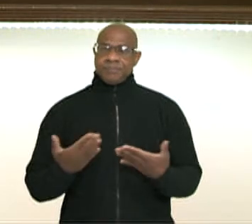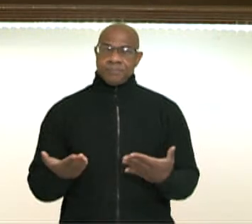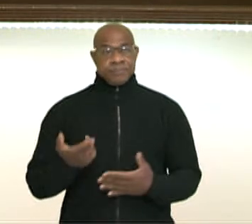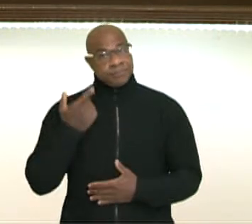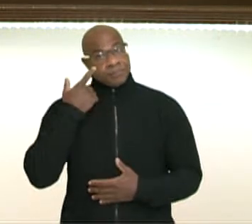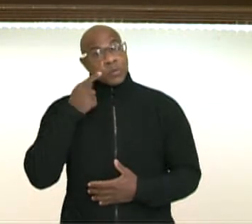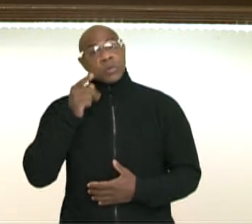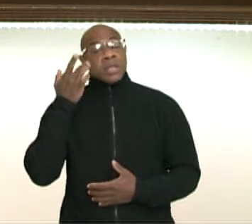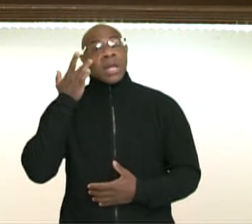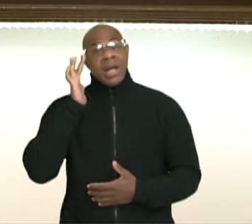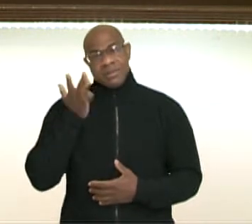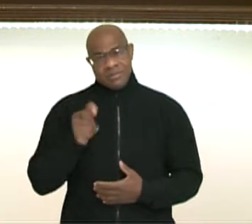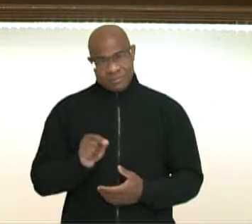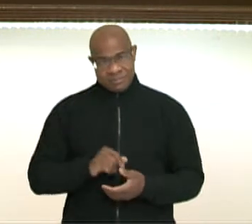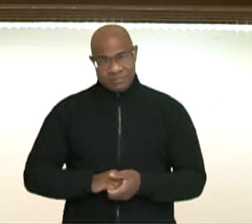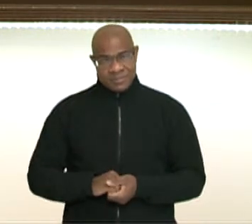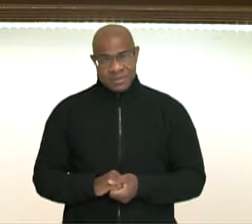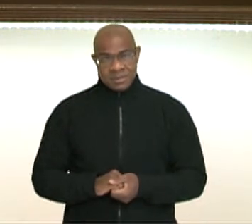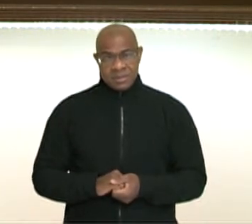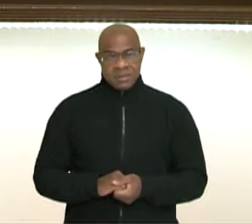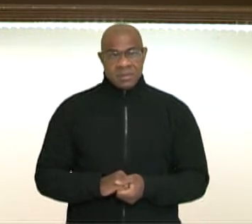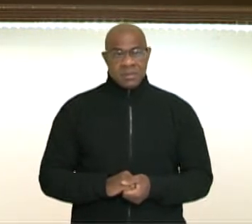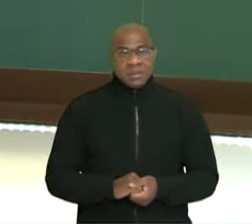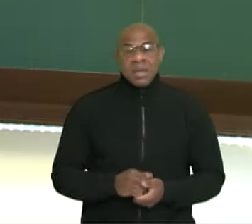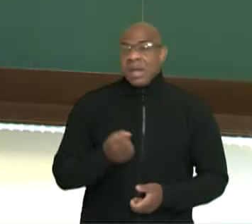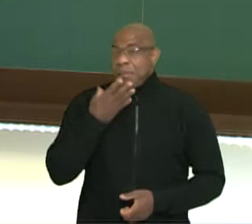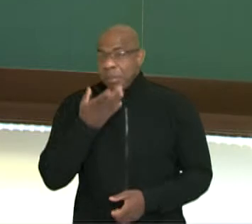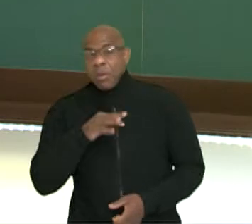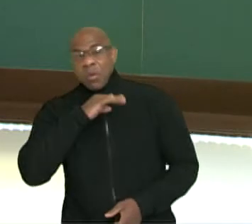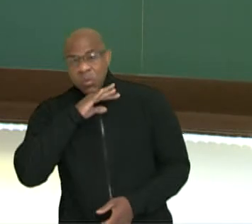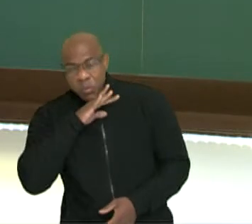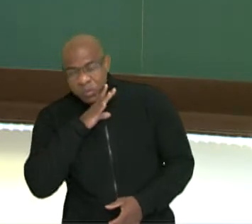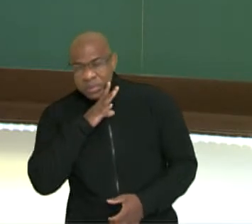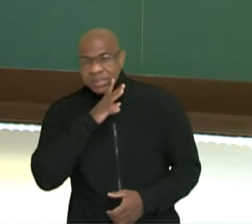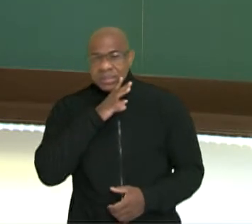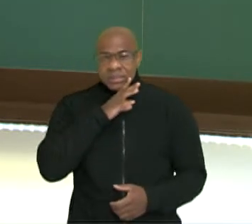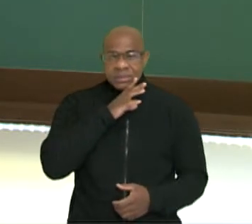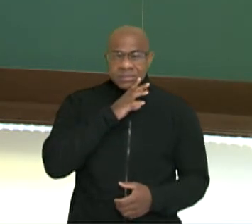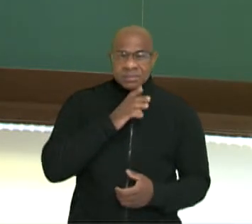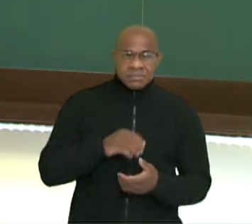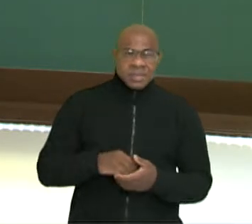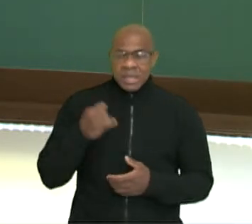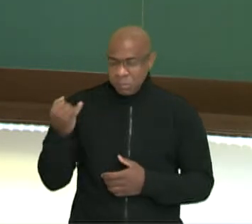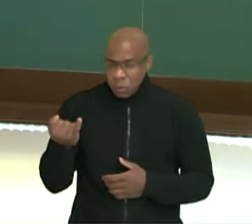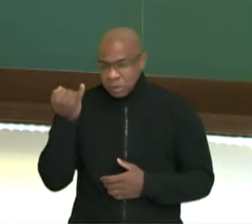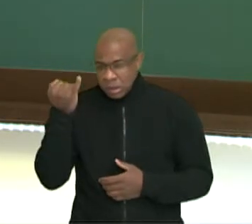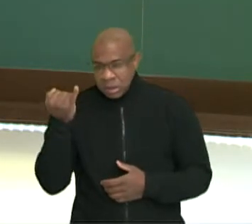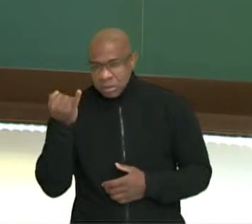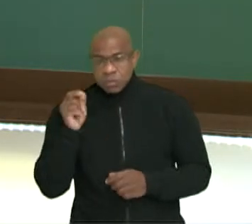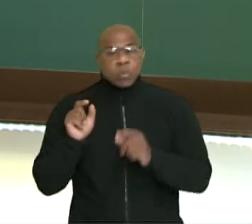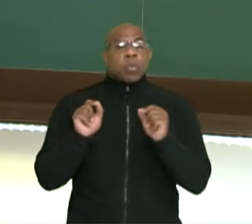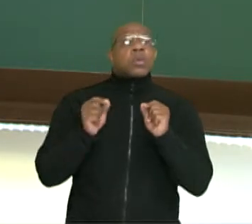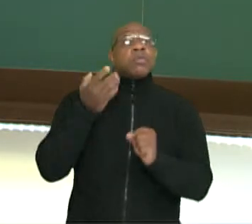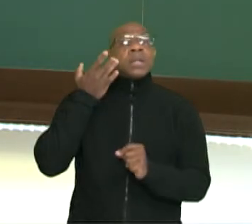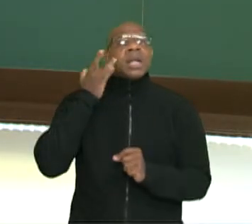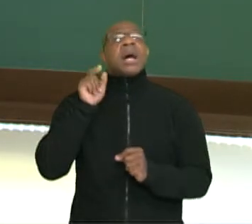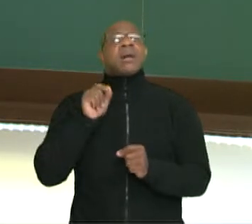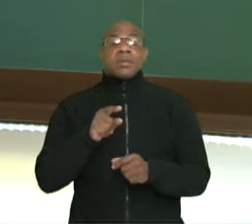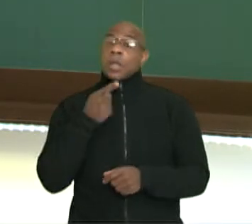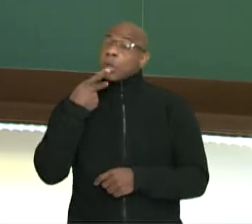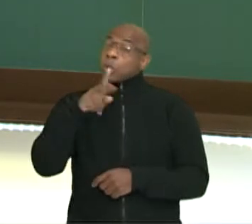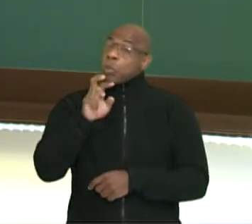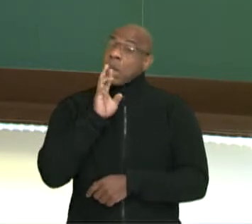Então, o que você acha disso, hein? Você acha que é bom, é ruim, é indispensável, é essencial? E aí a tua resposta, é o que